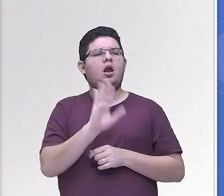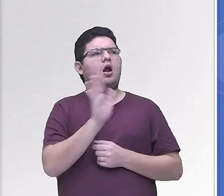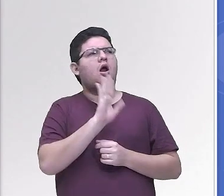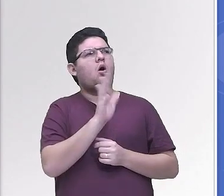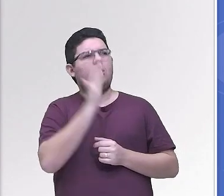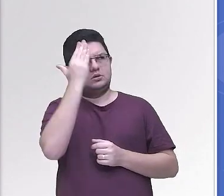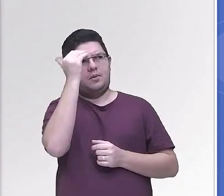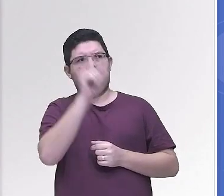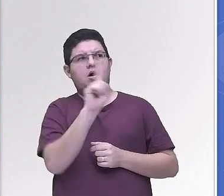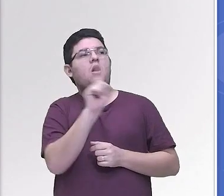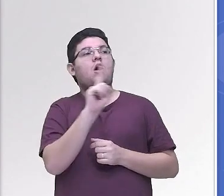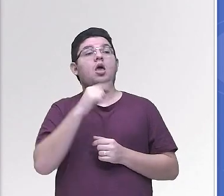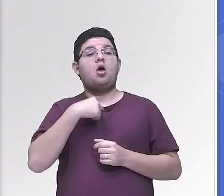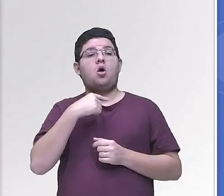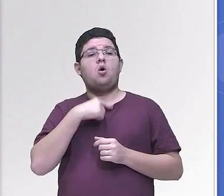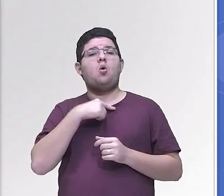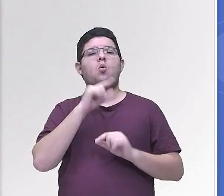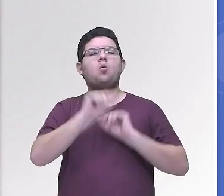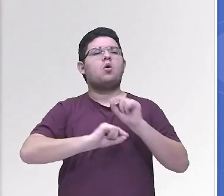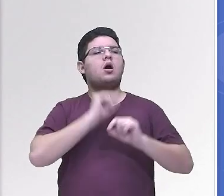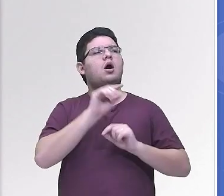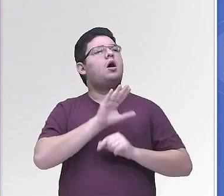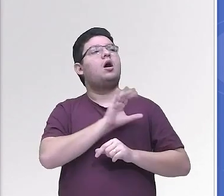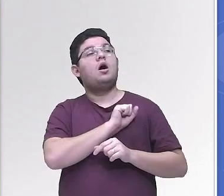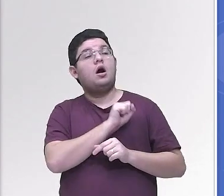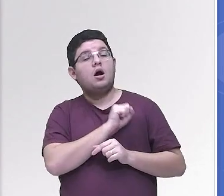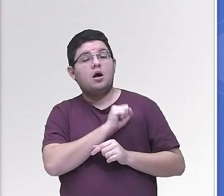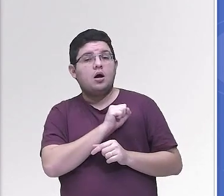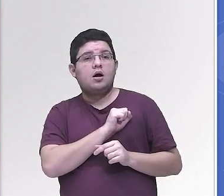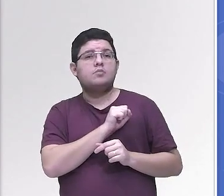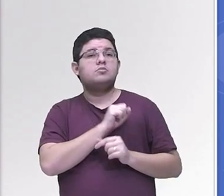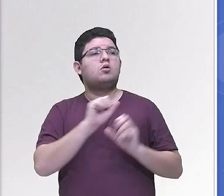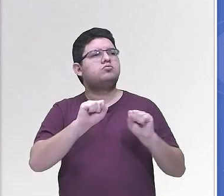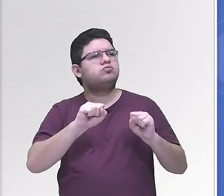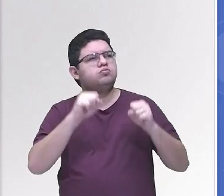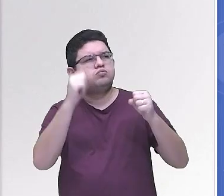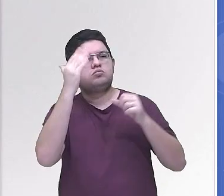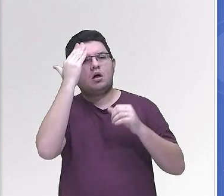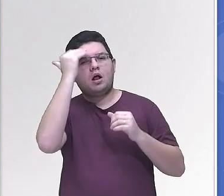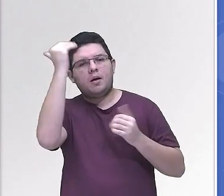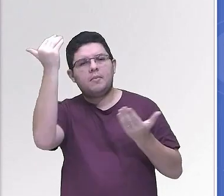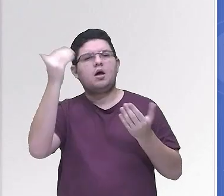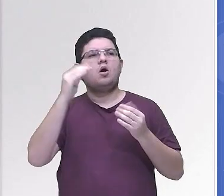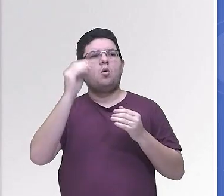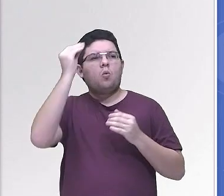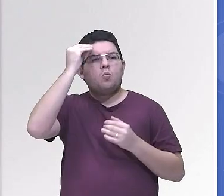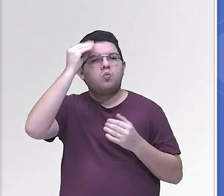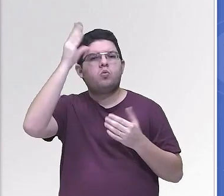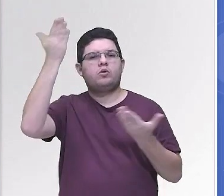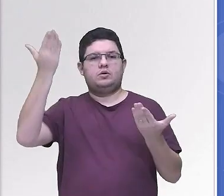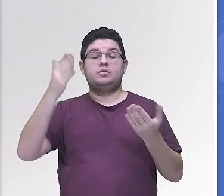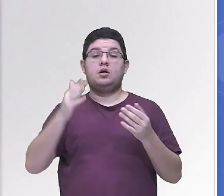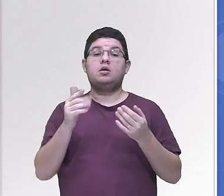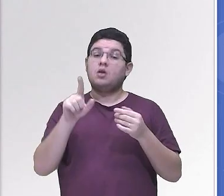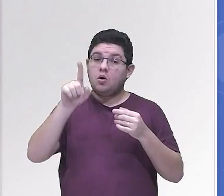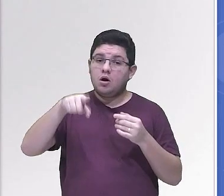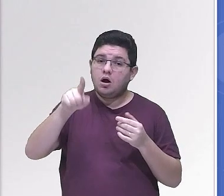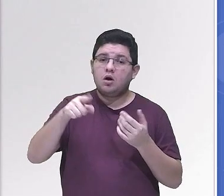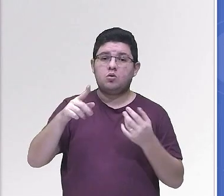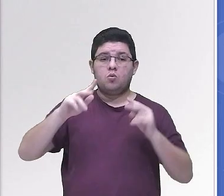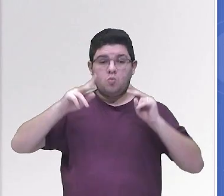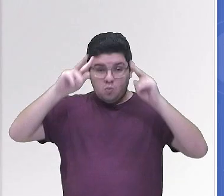do saber, um amante do conhecimento, um amante da sabedoria. Eu vou em busca dessa sabedoria. É isso que está aí na questão